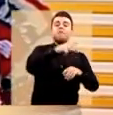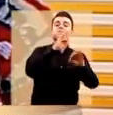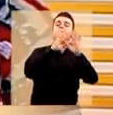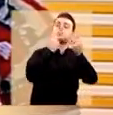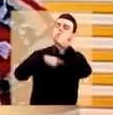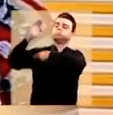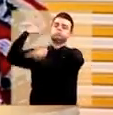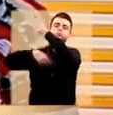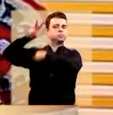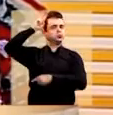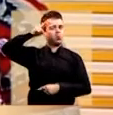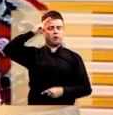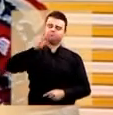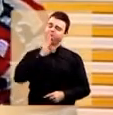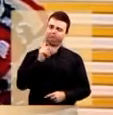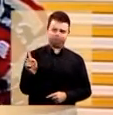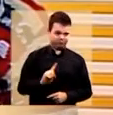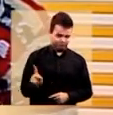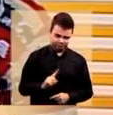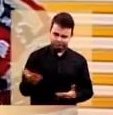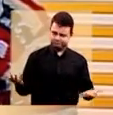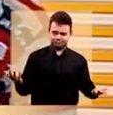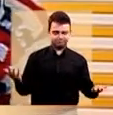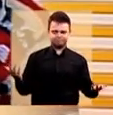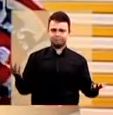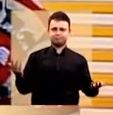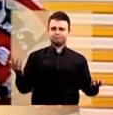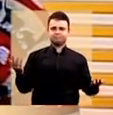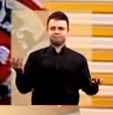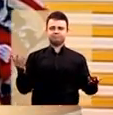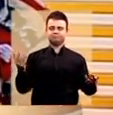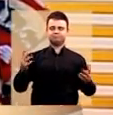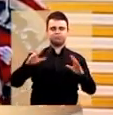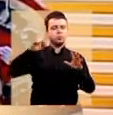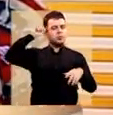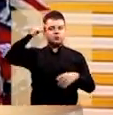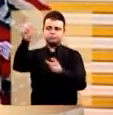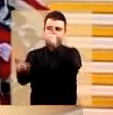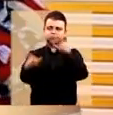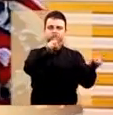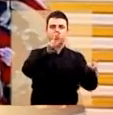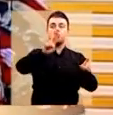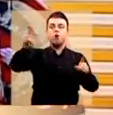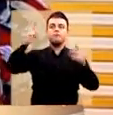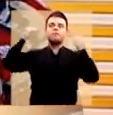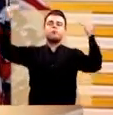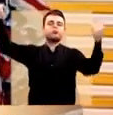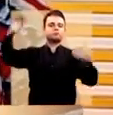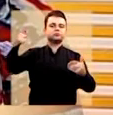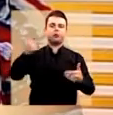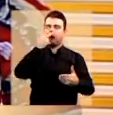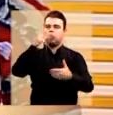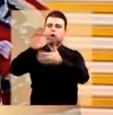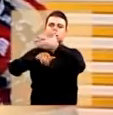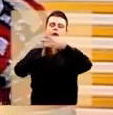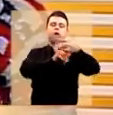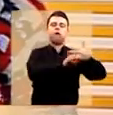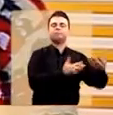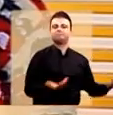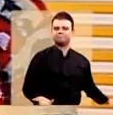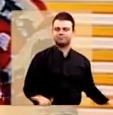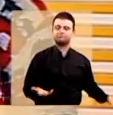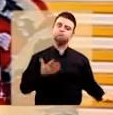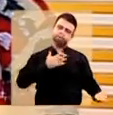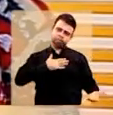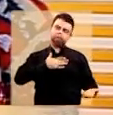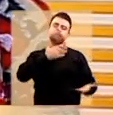da família dela, né? A gente tem os nossos nomes negados, então isso já se interrompe um ciclo cultural, sim, de nomes. Então eu tenho